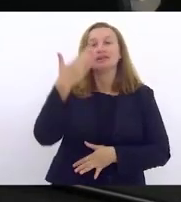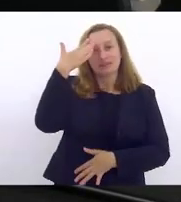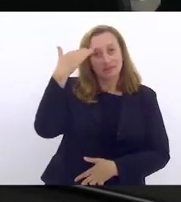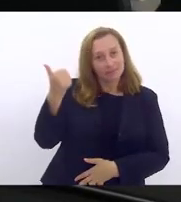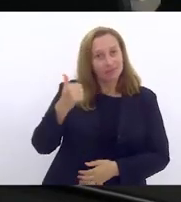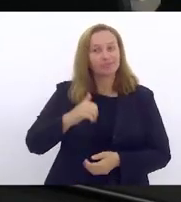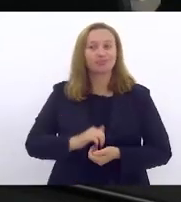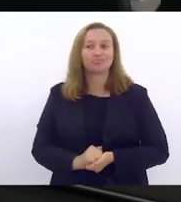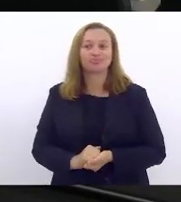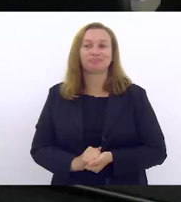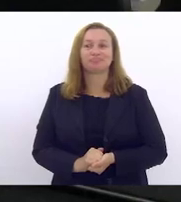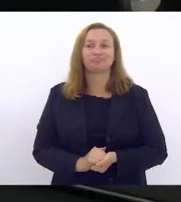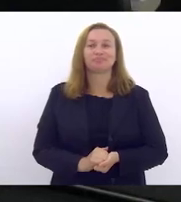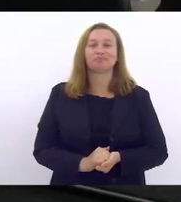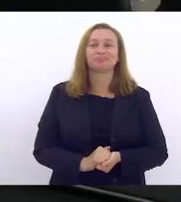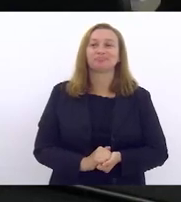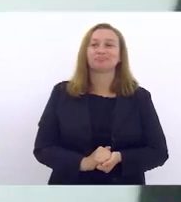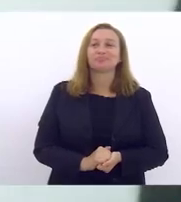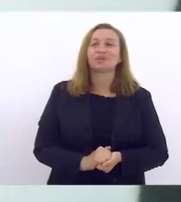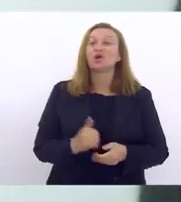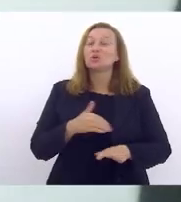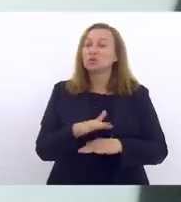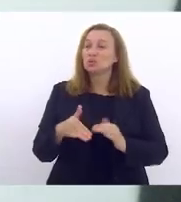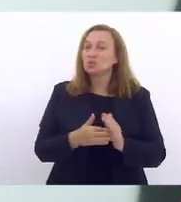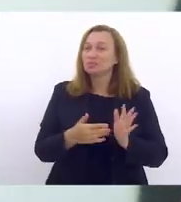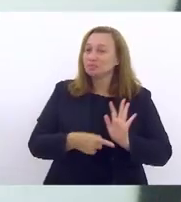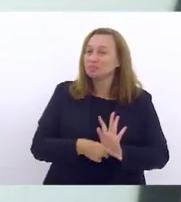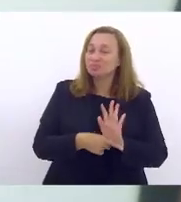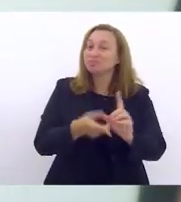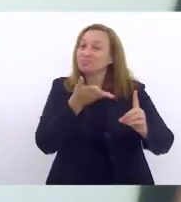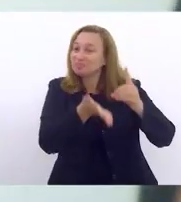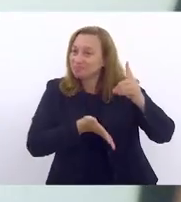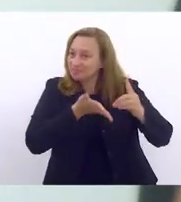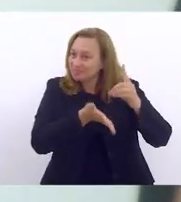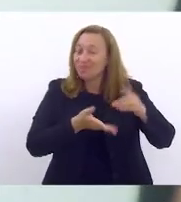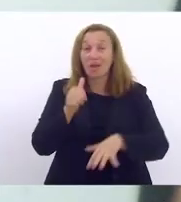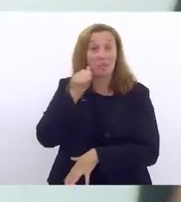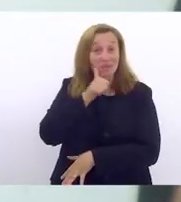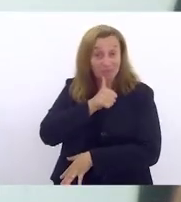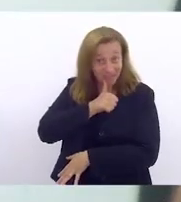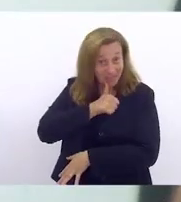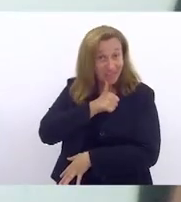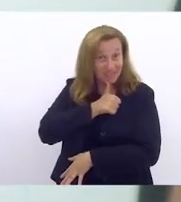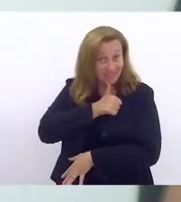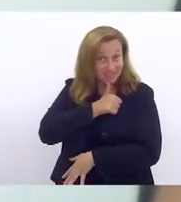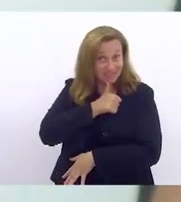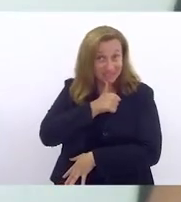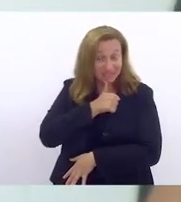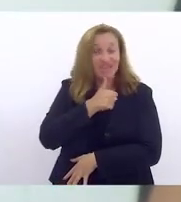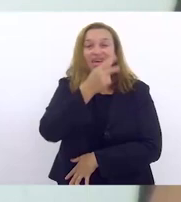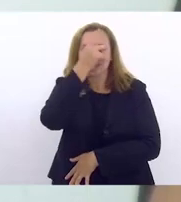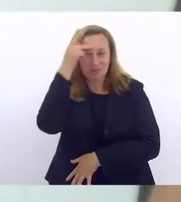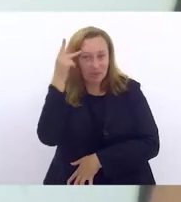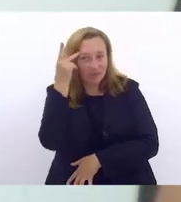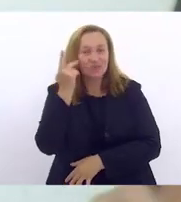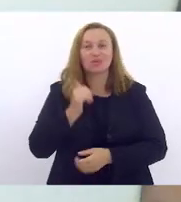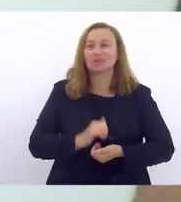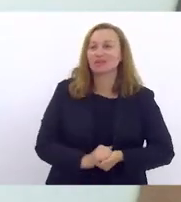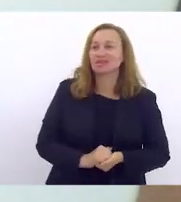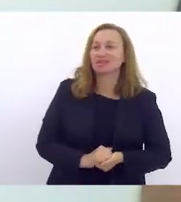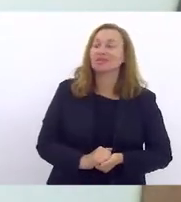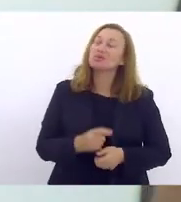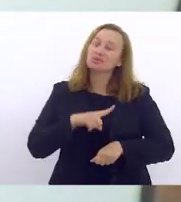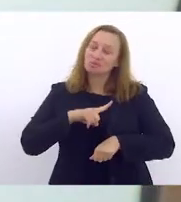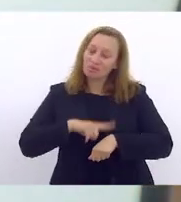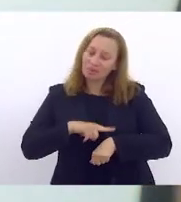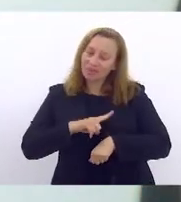que todos os benefícios já que a doulagem traz para as mulheres e as pessoas que gestam, né? No